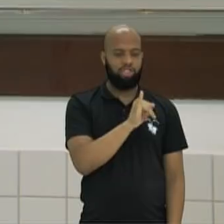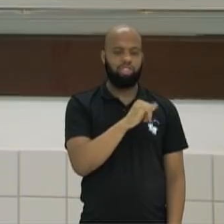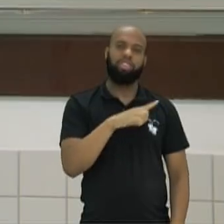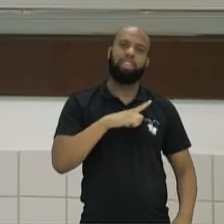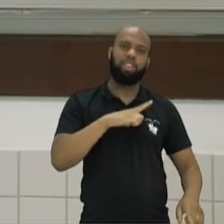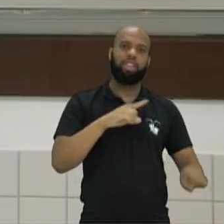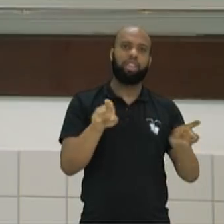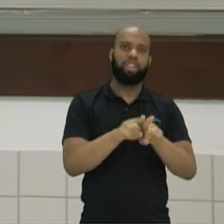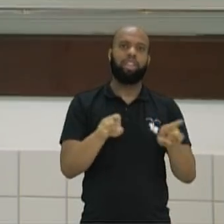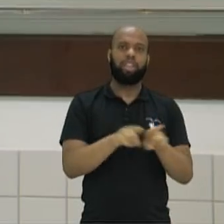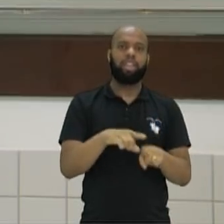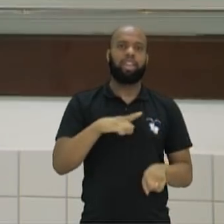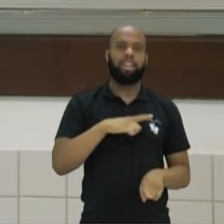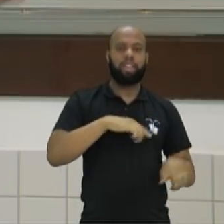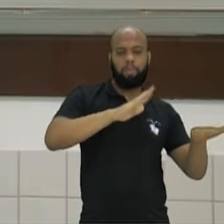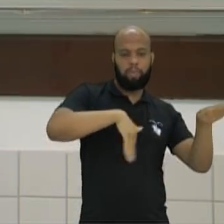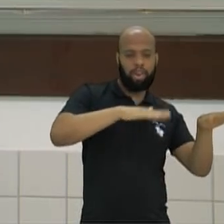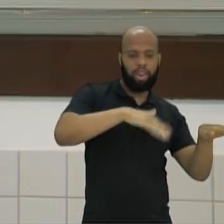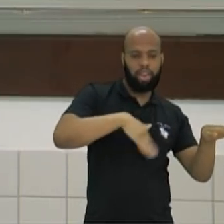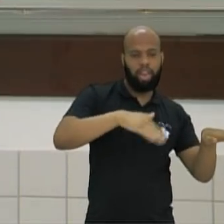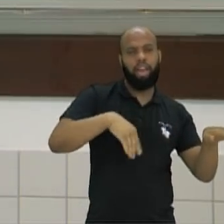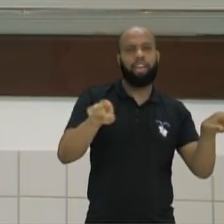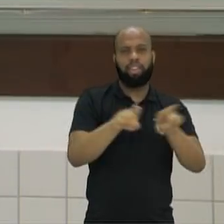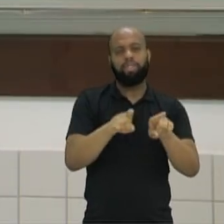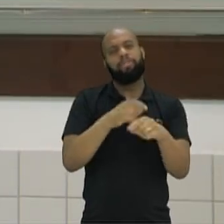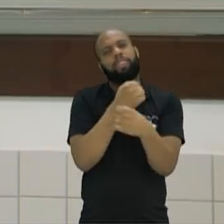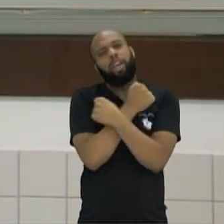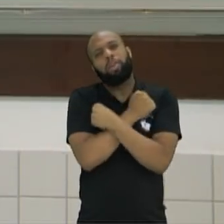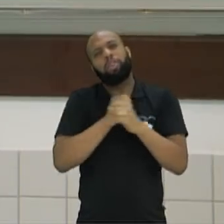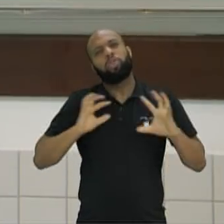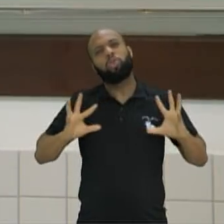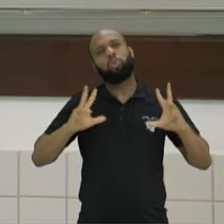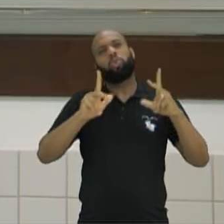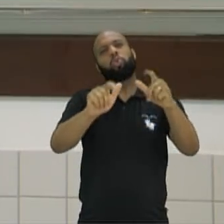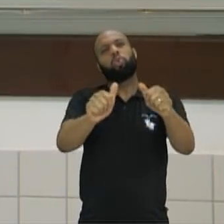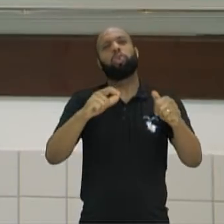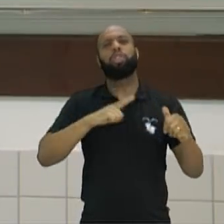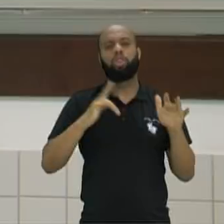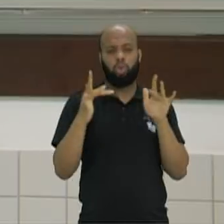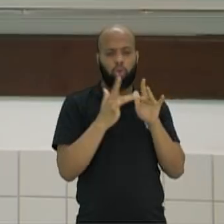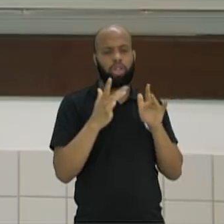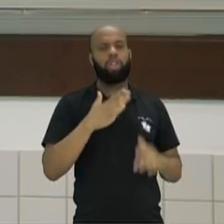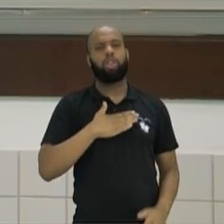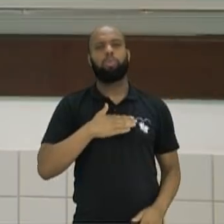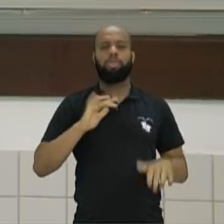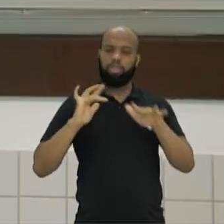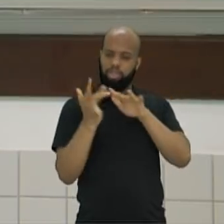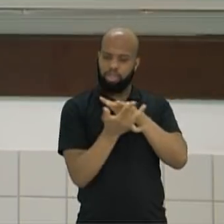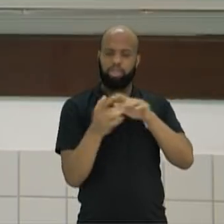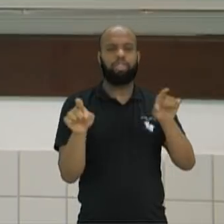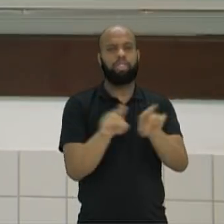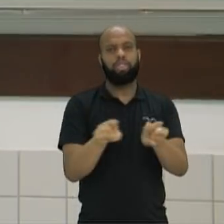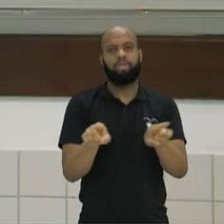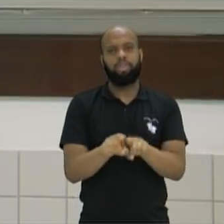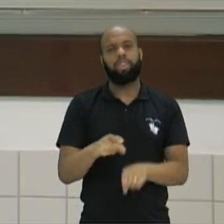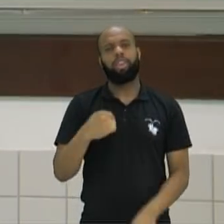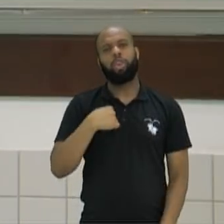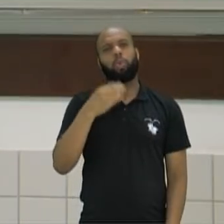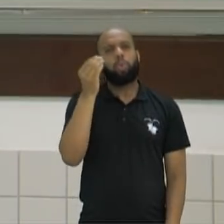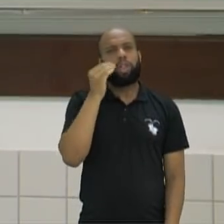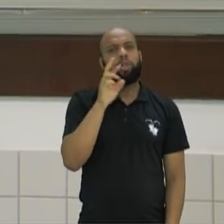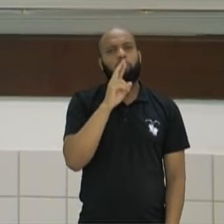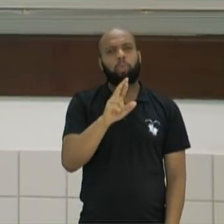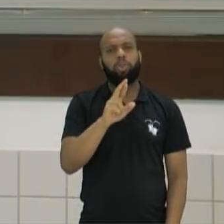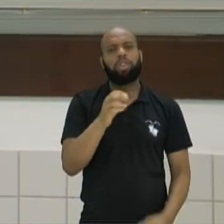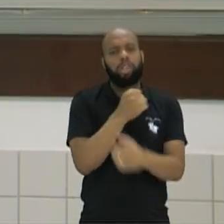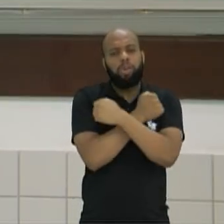aqui de Guaratuba, um forte abraço a todos, a galerinha que entra em contato comigo pelas redes sociais, poxa vida, tento lá responder, um abração